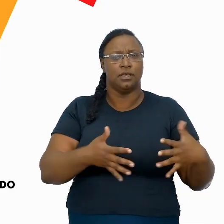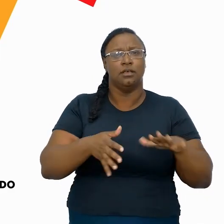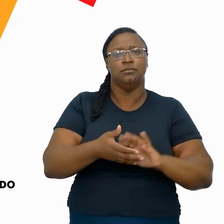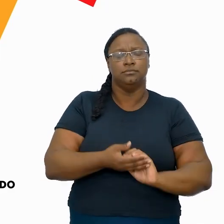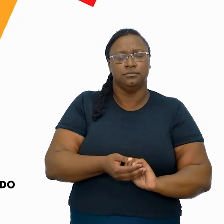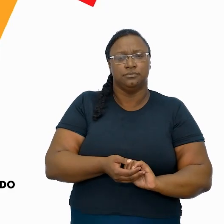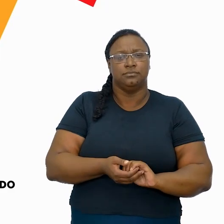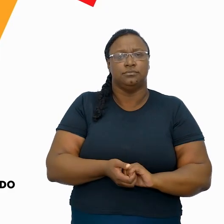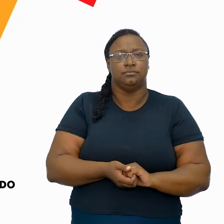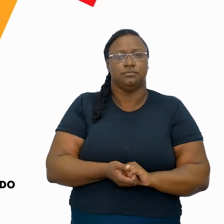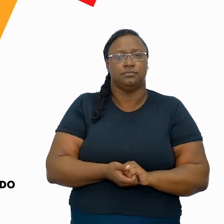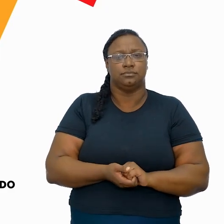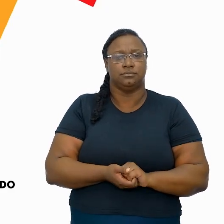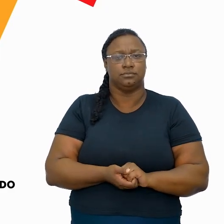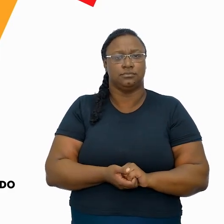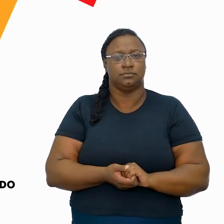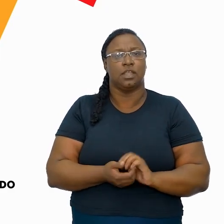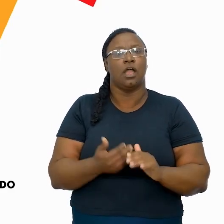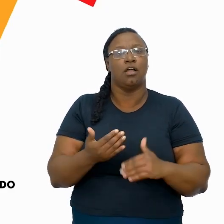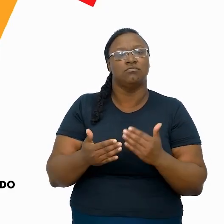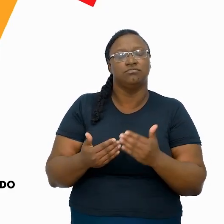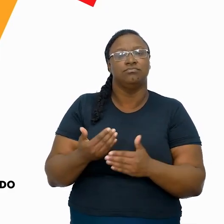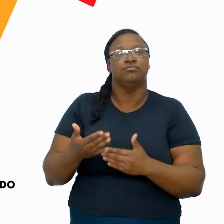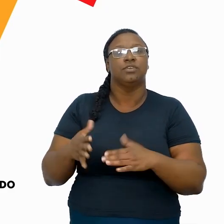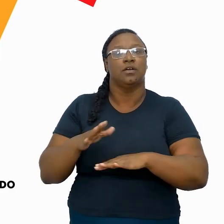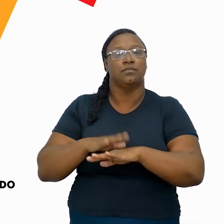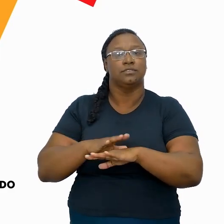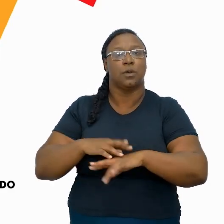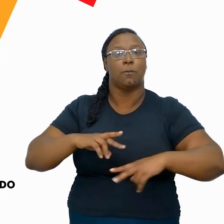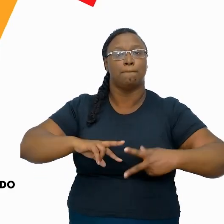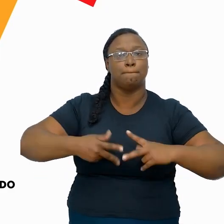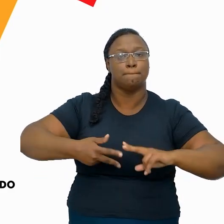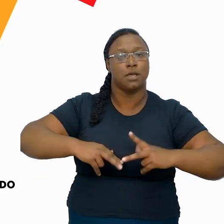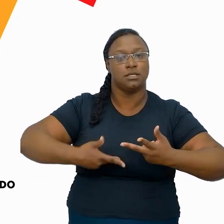que fomos propondo, né, nesse bimestre.